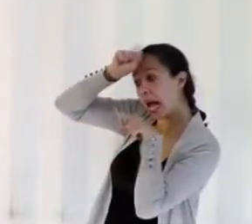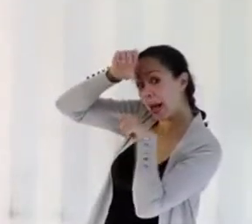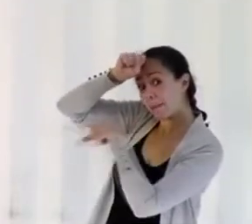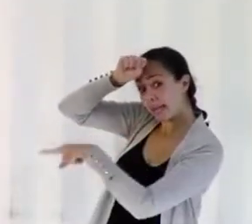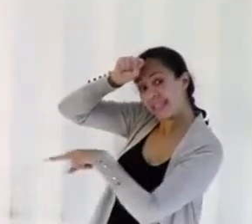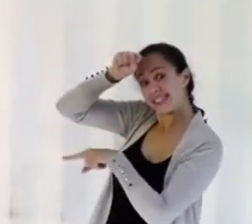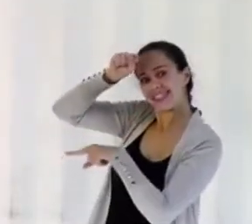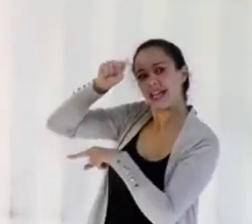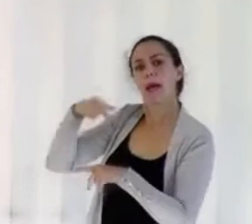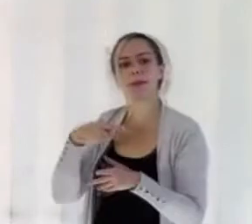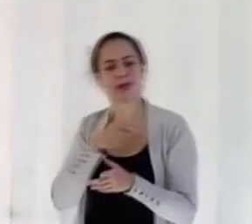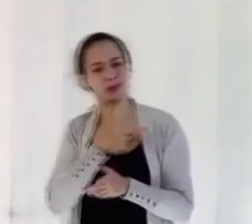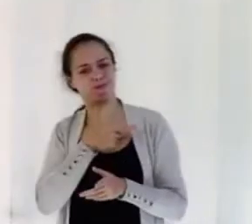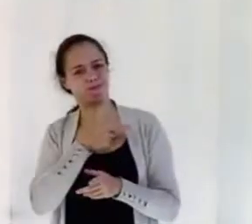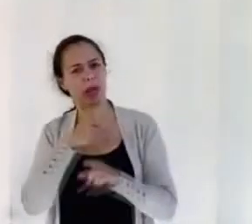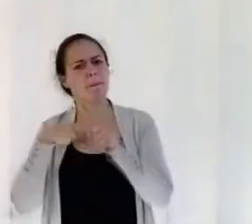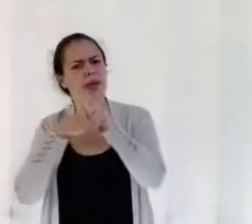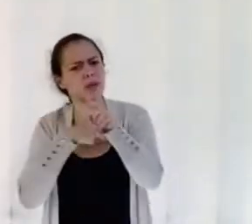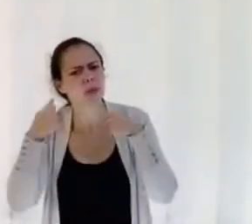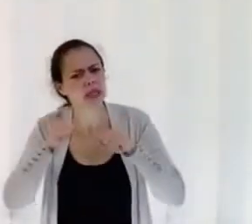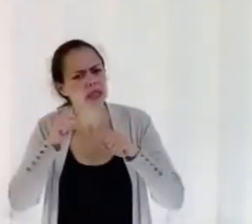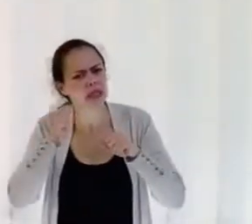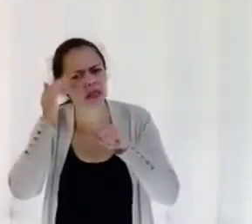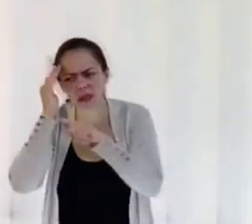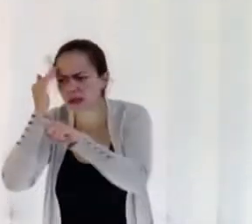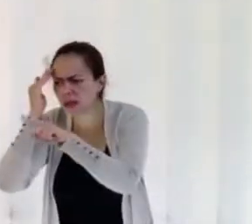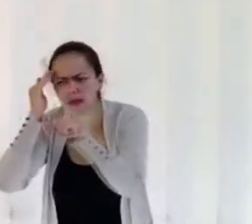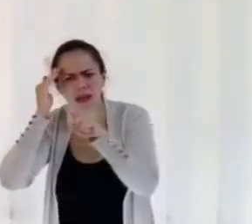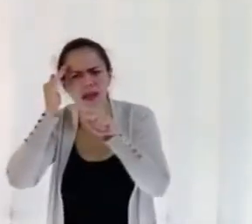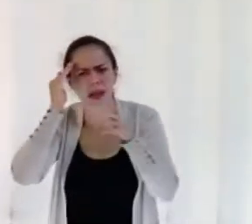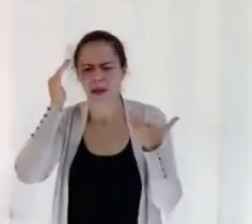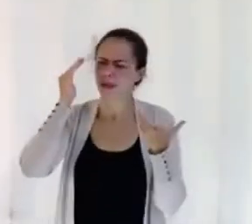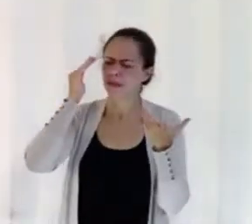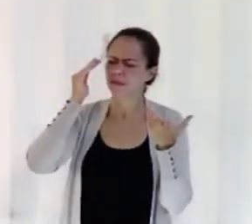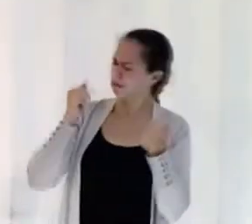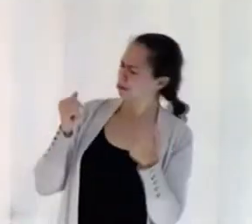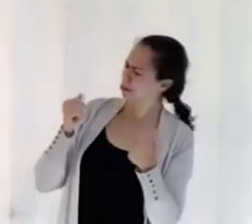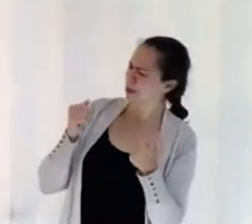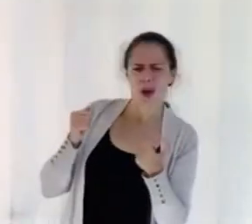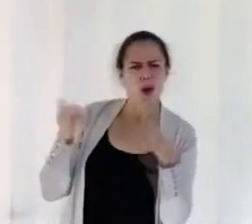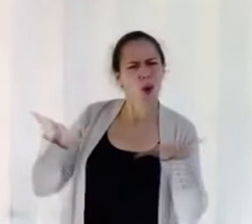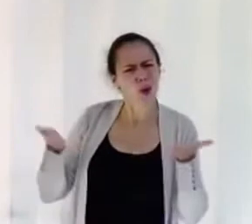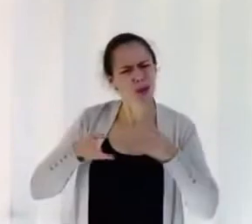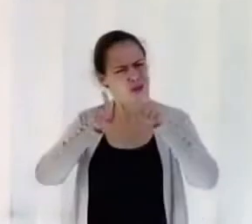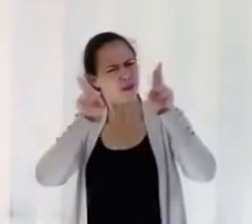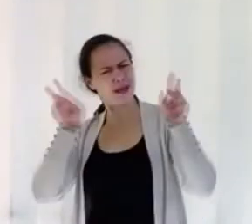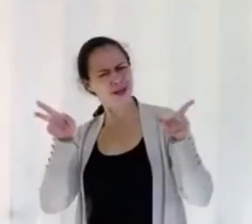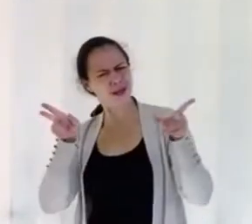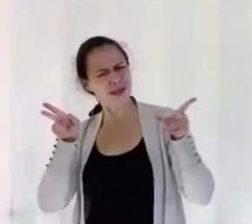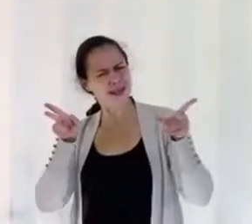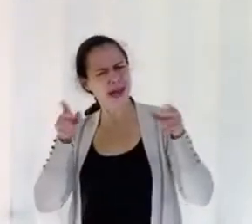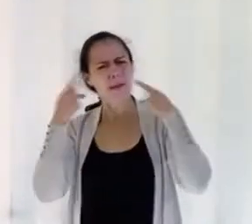tem nisso. Parece que é uma mensagem só para o pastor, né? Mas não é. É importante que as